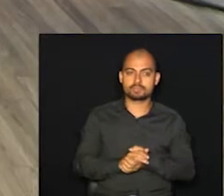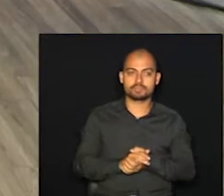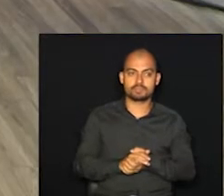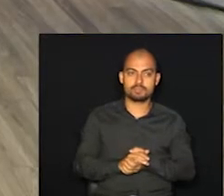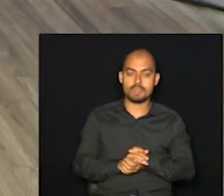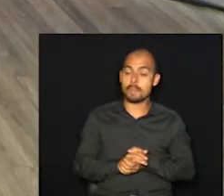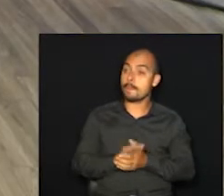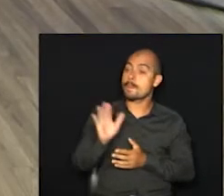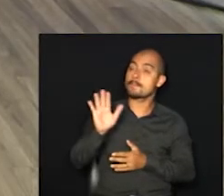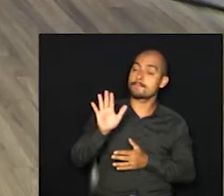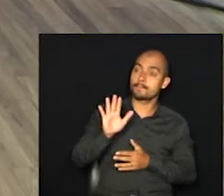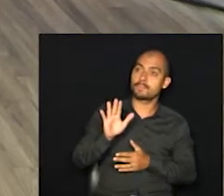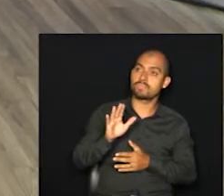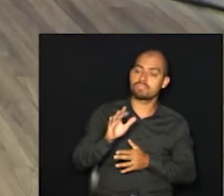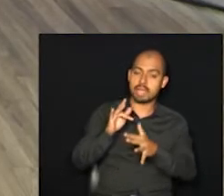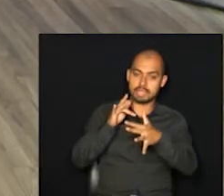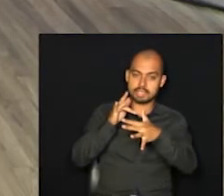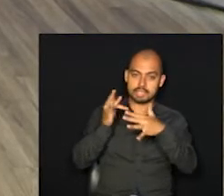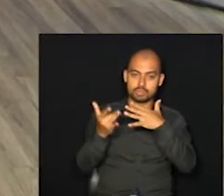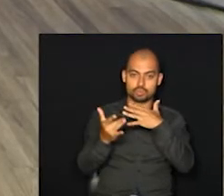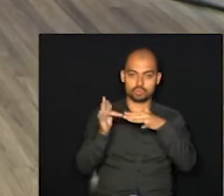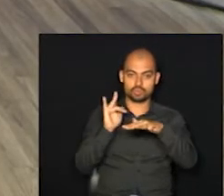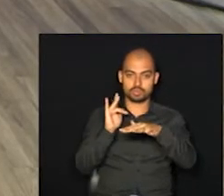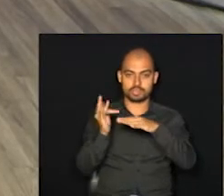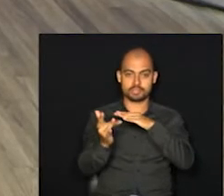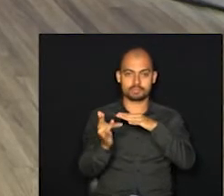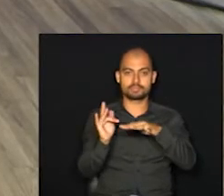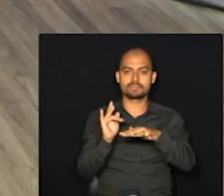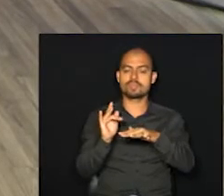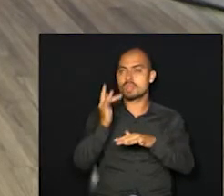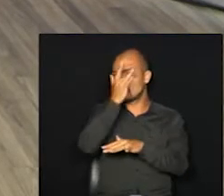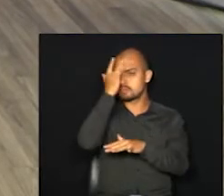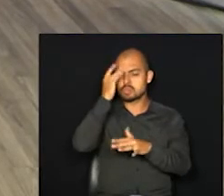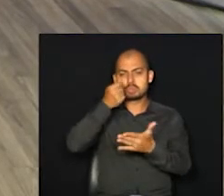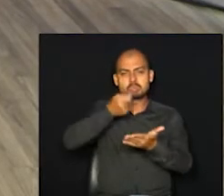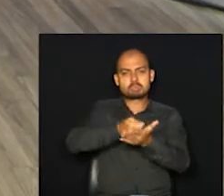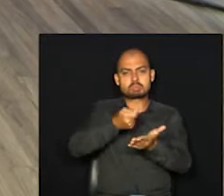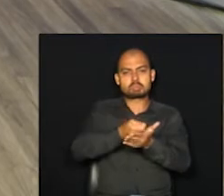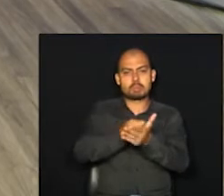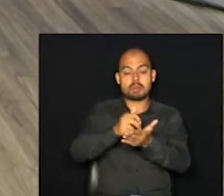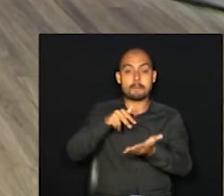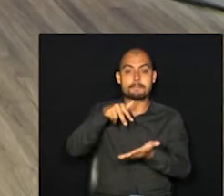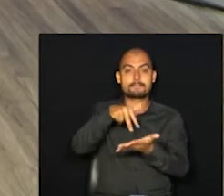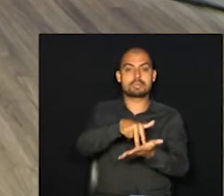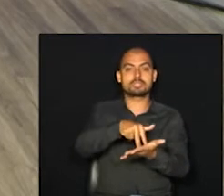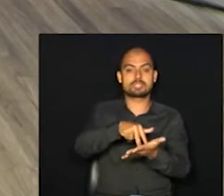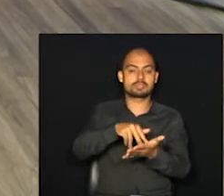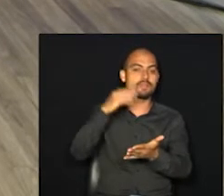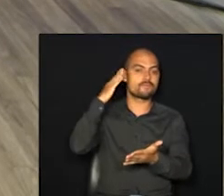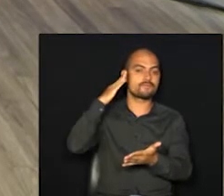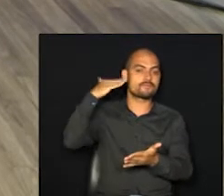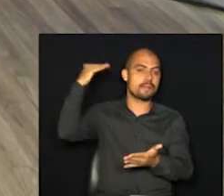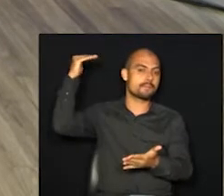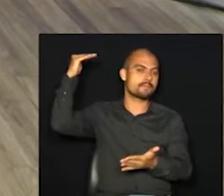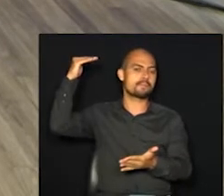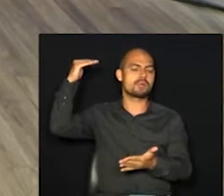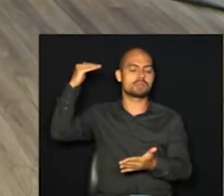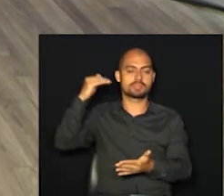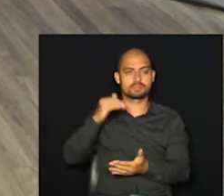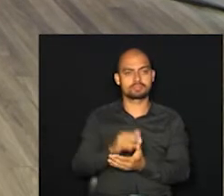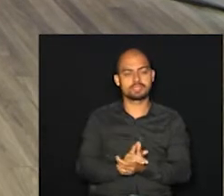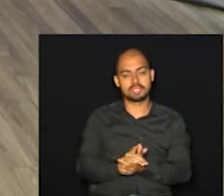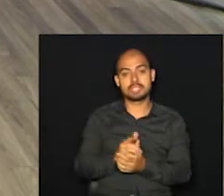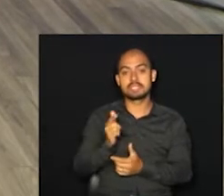Elizabeth, nas redes sociais, as pessoas cobram muito posicionamento de pessoas famosas, né? Recentemente, nós tivemos o